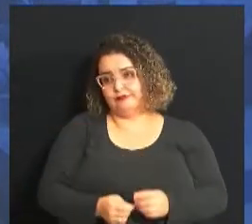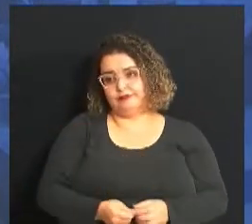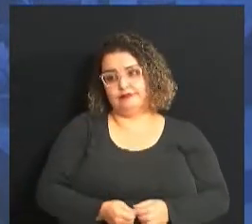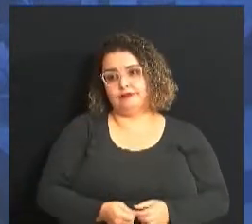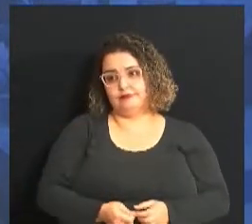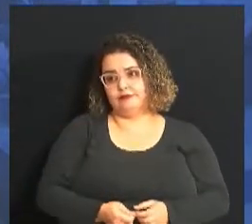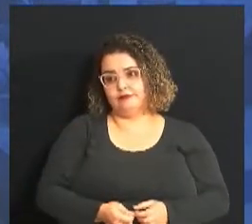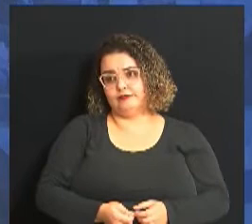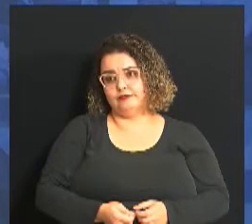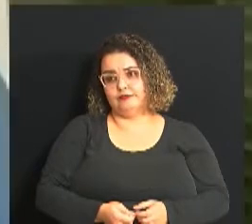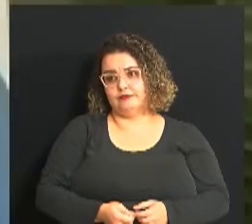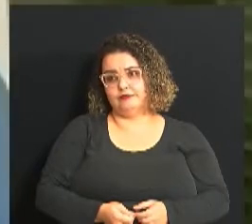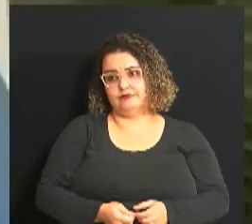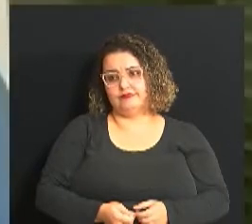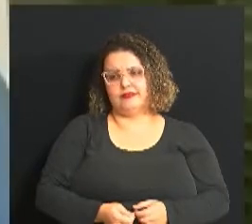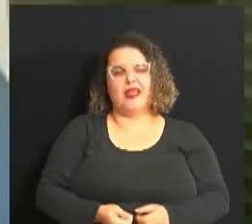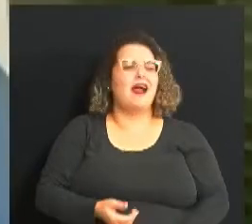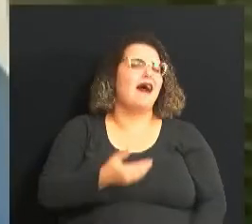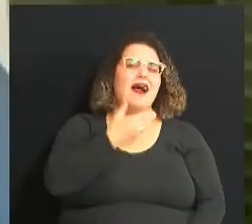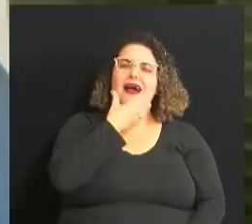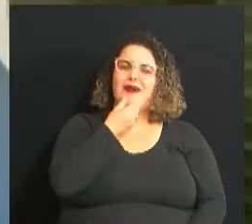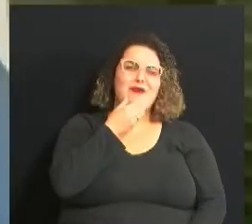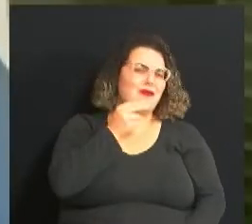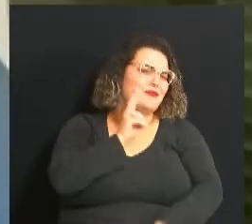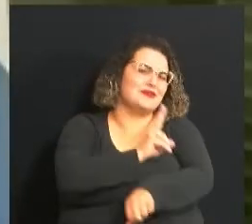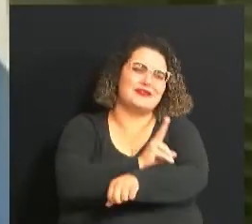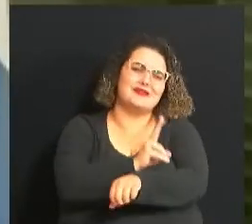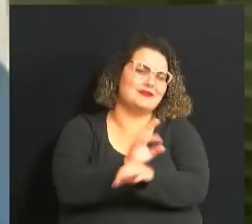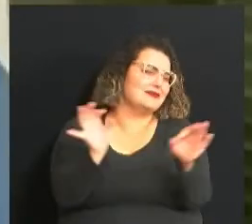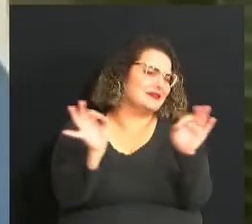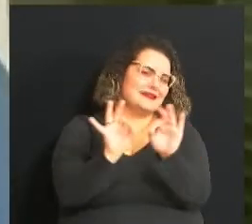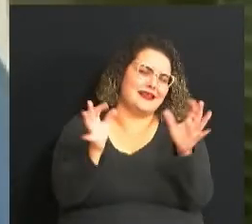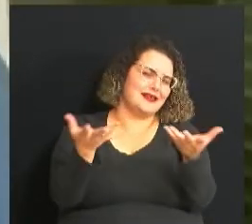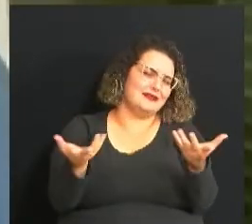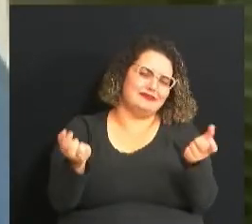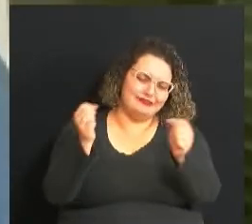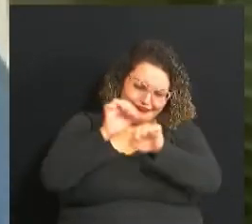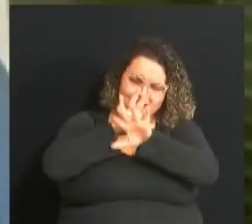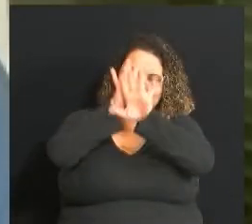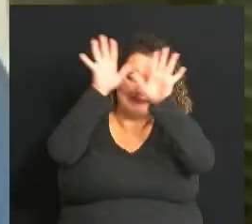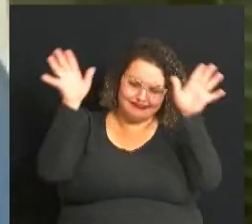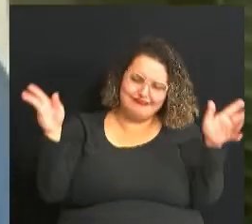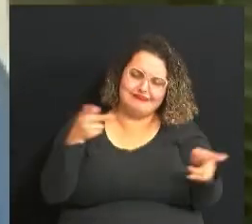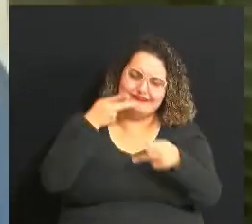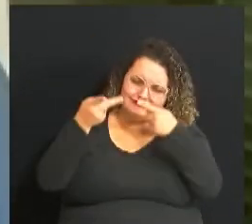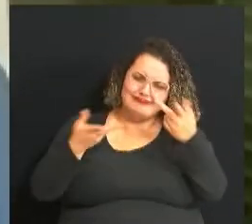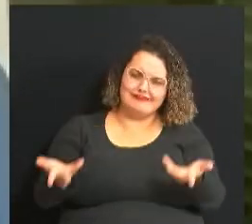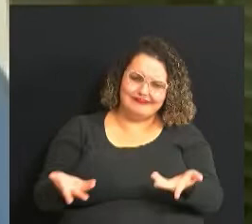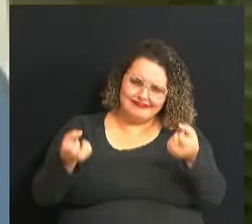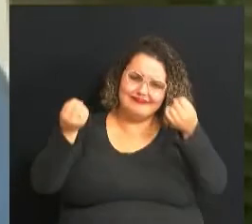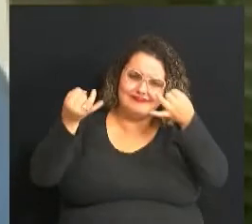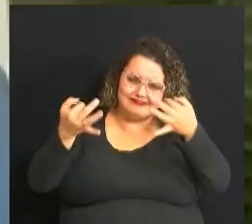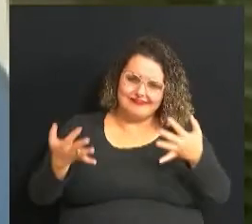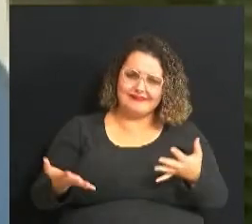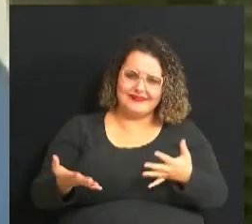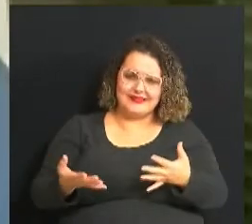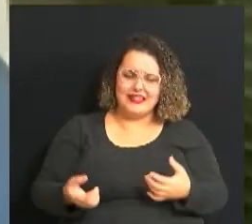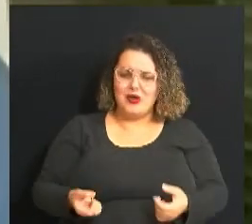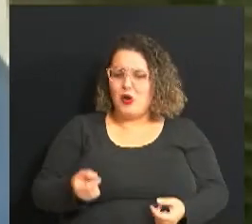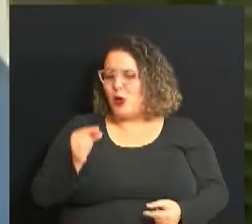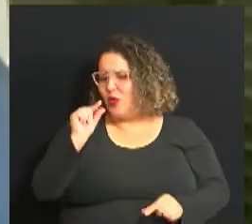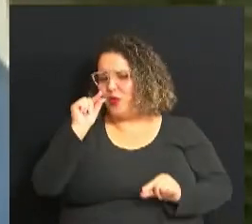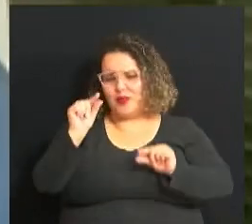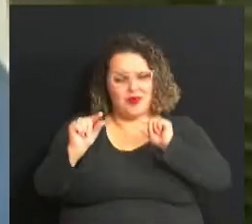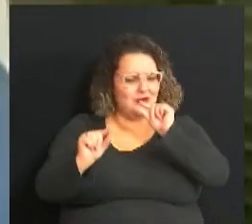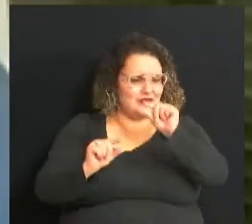O homem não se cuida de maneira geral, né? Vamos deixar isso bem explicado. São poucos os que se cuidam.